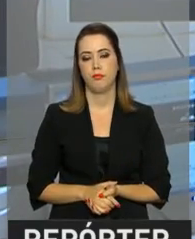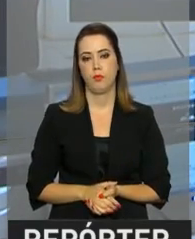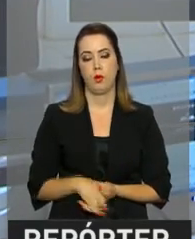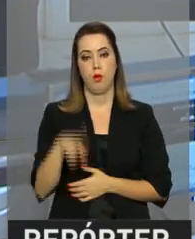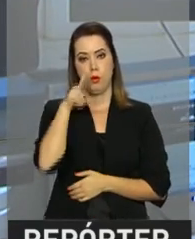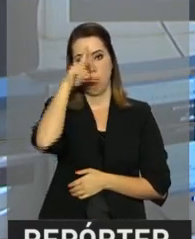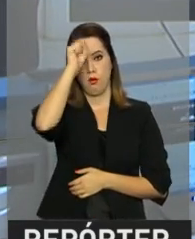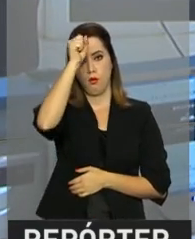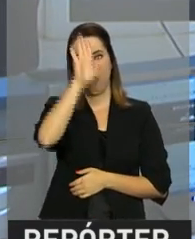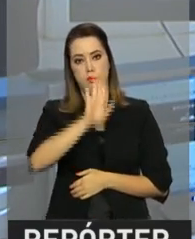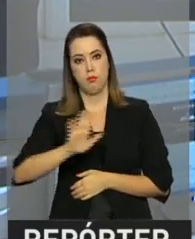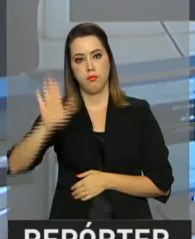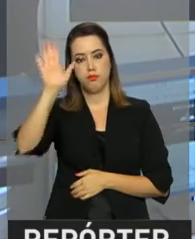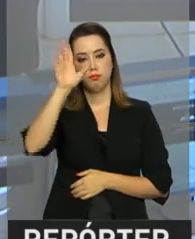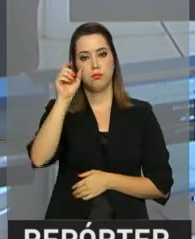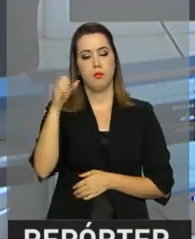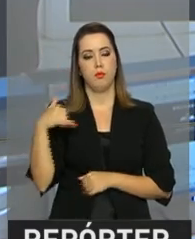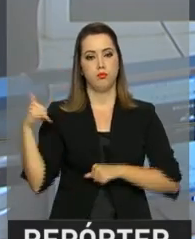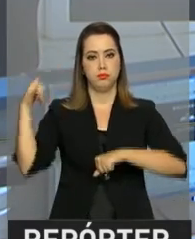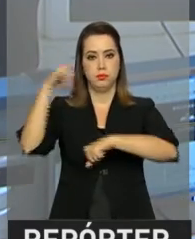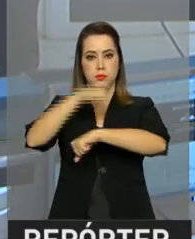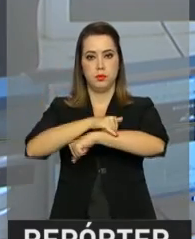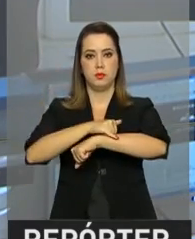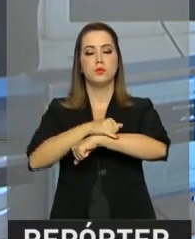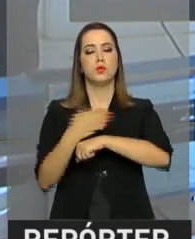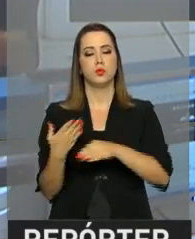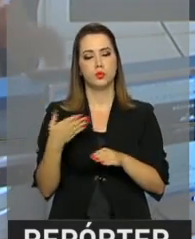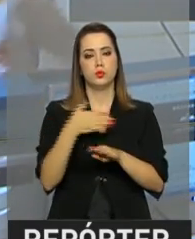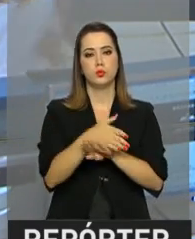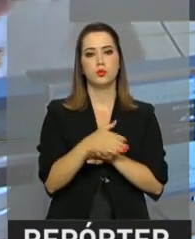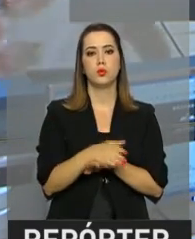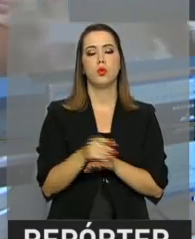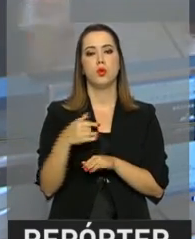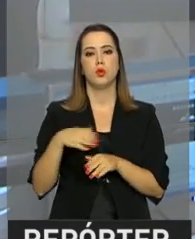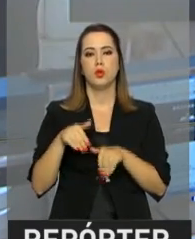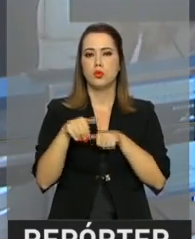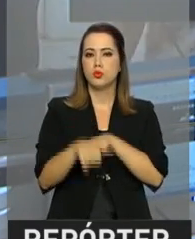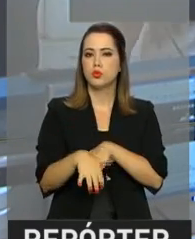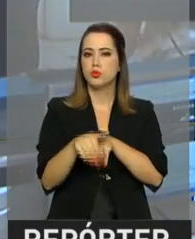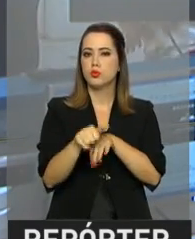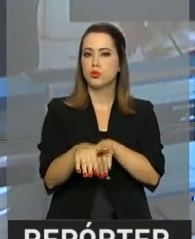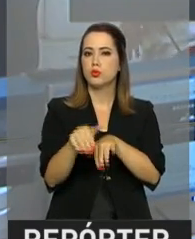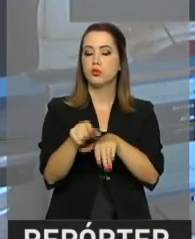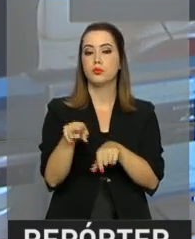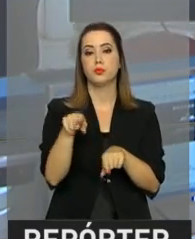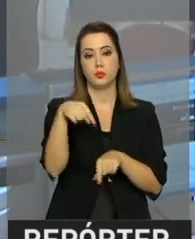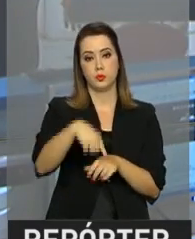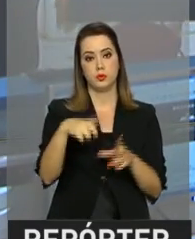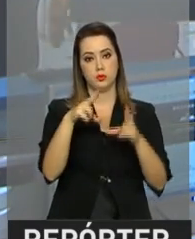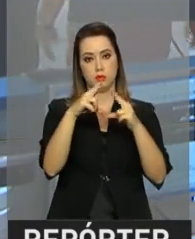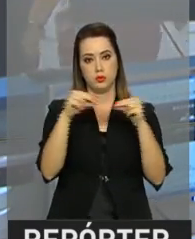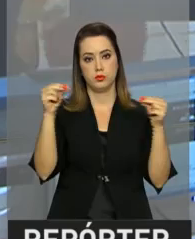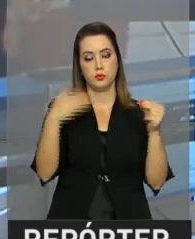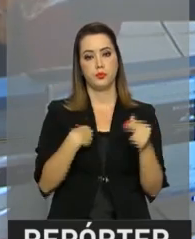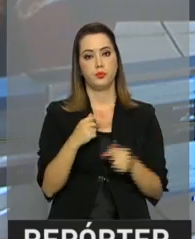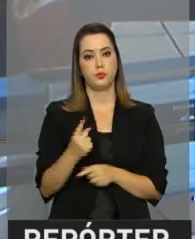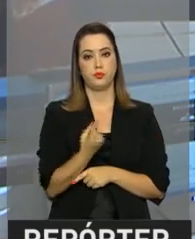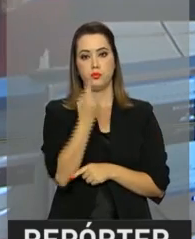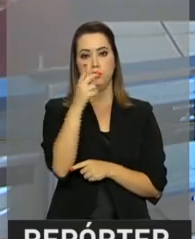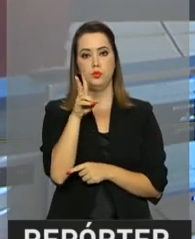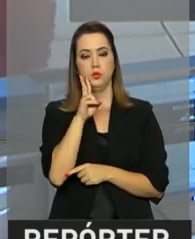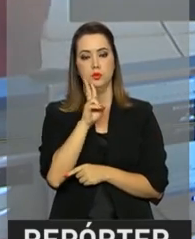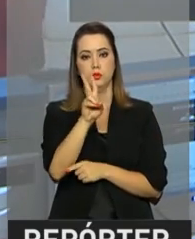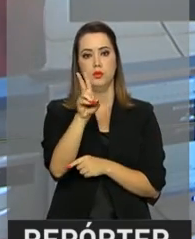Brasileira participa do desfile cívico-militar de 7 de setembro em Brasília. Como já é tradição, um ponto alto da apresentação